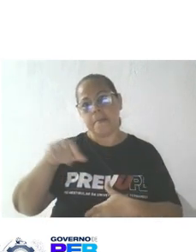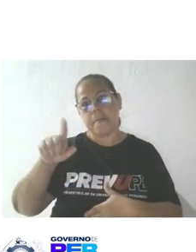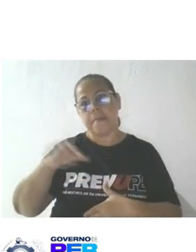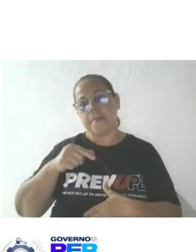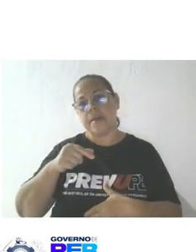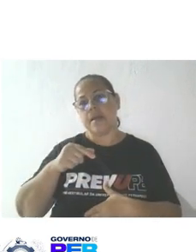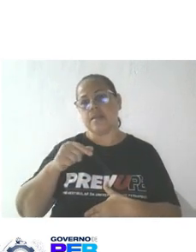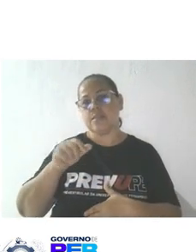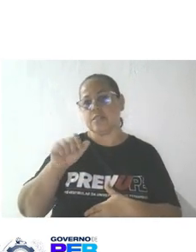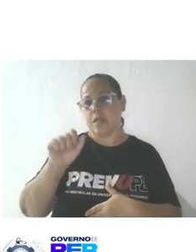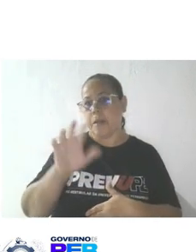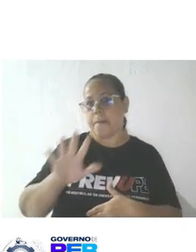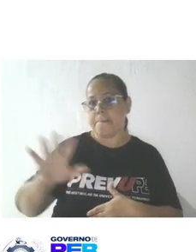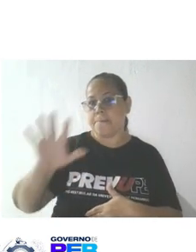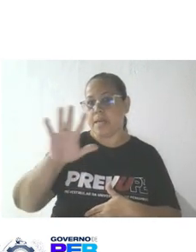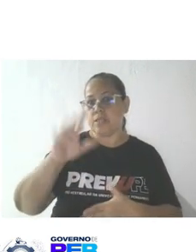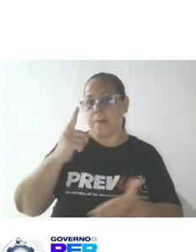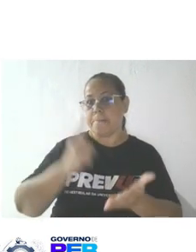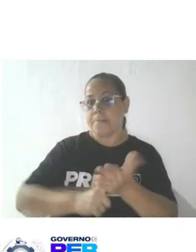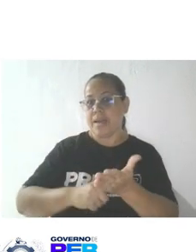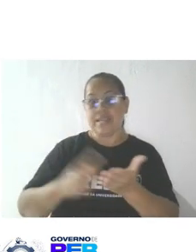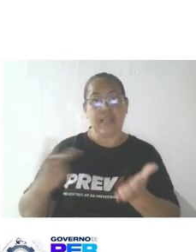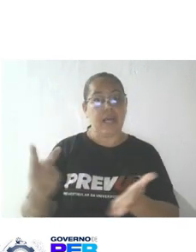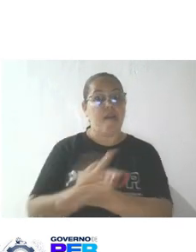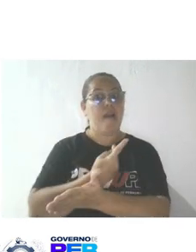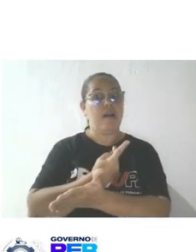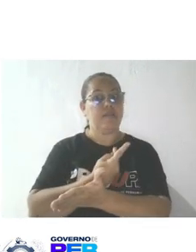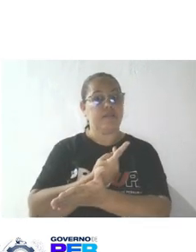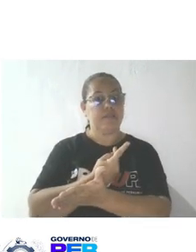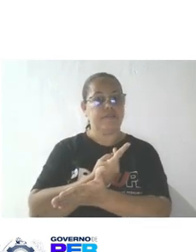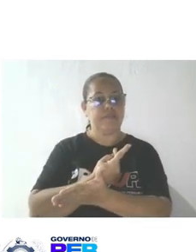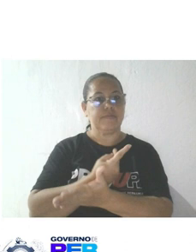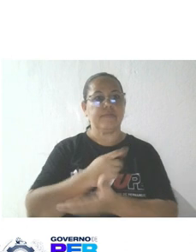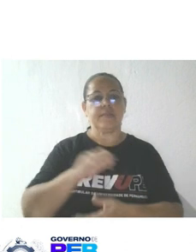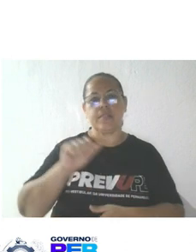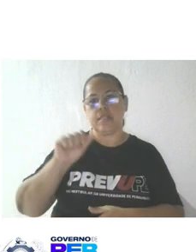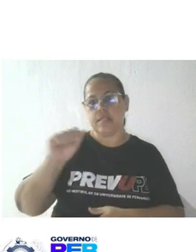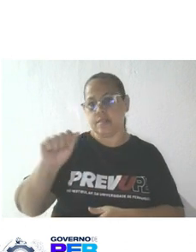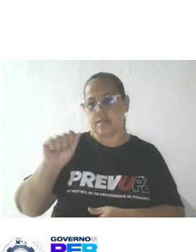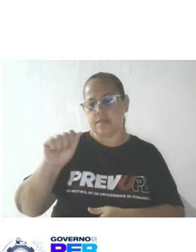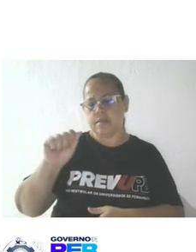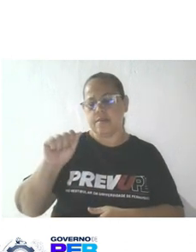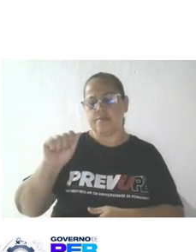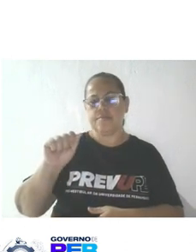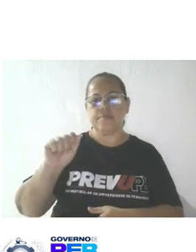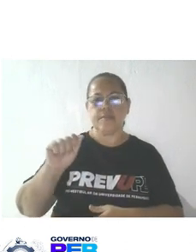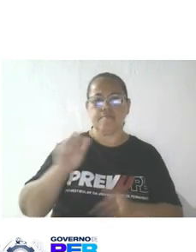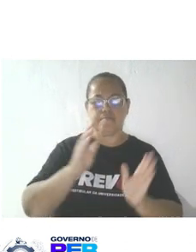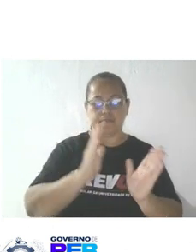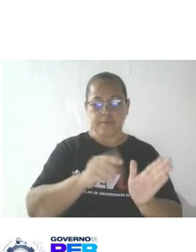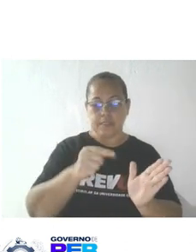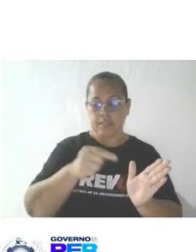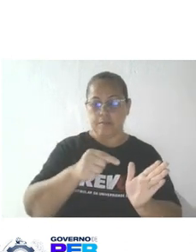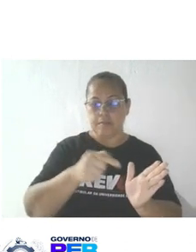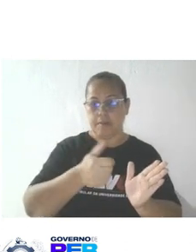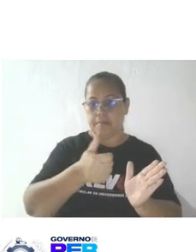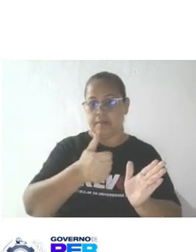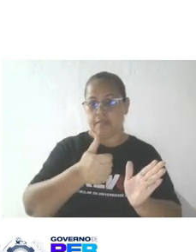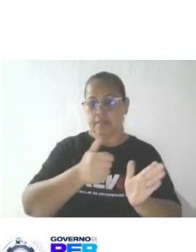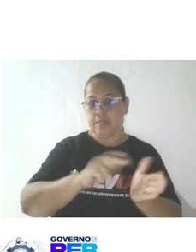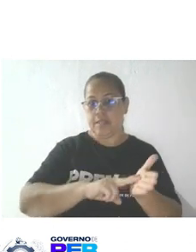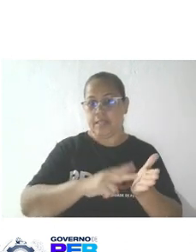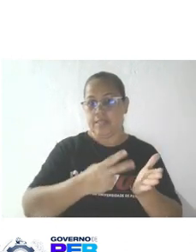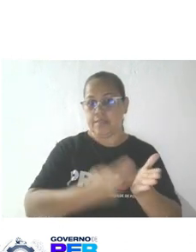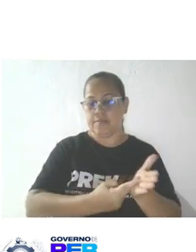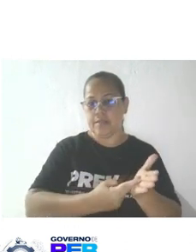e marque a alternativa incorreta, né? Letra E ele diz, ó, durante a primeira etapa, chamada tradução,